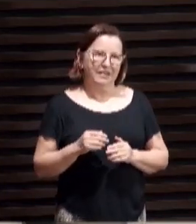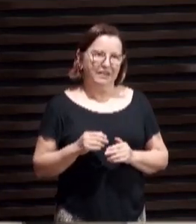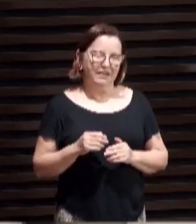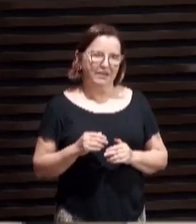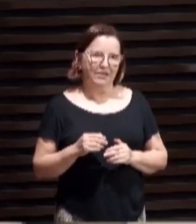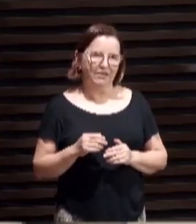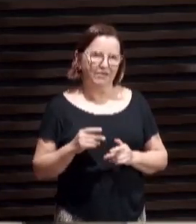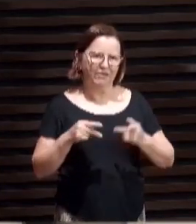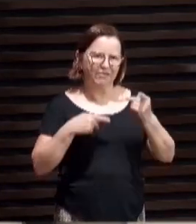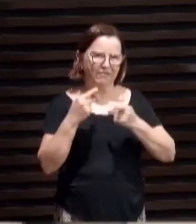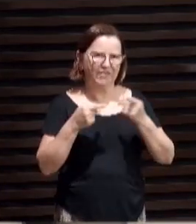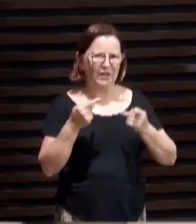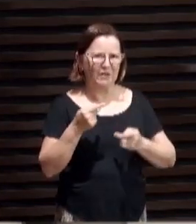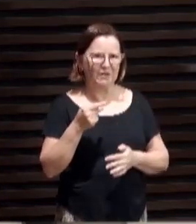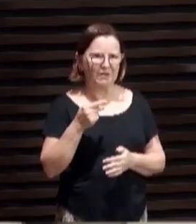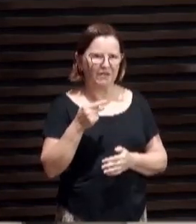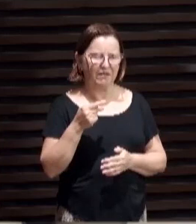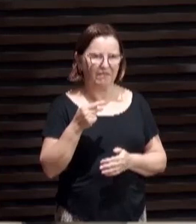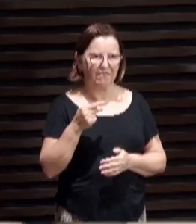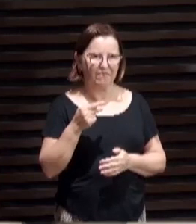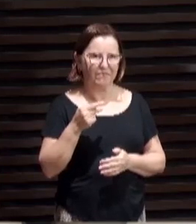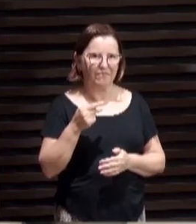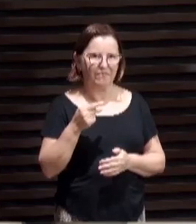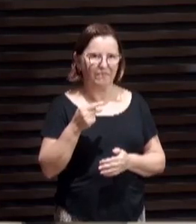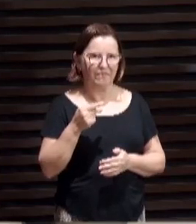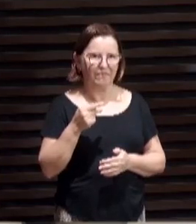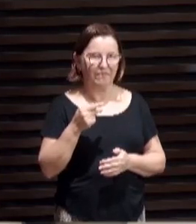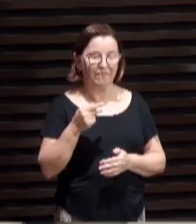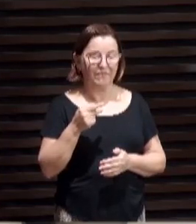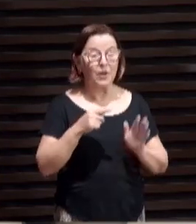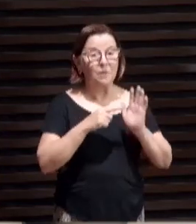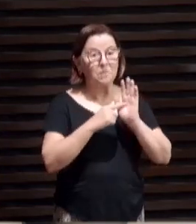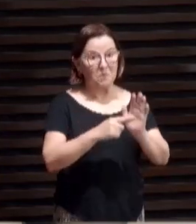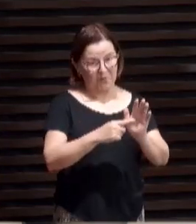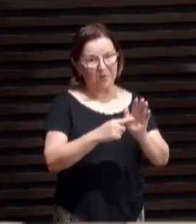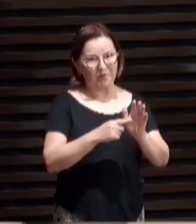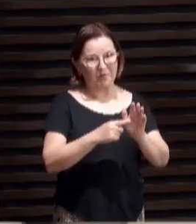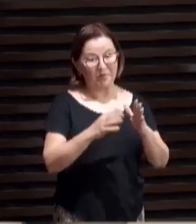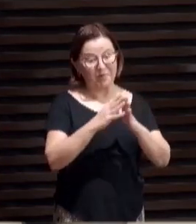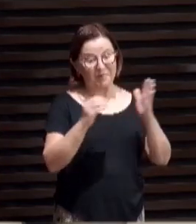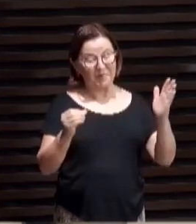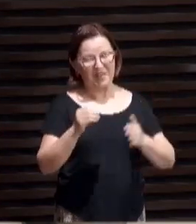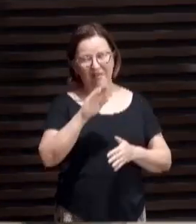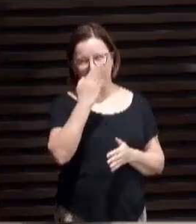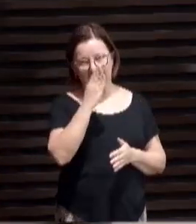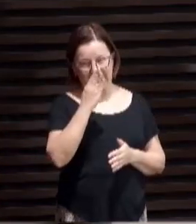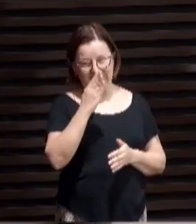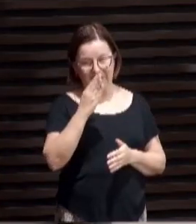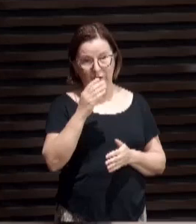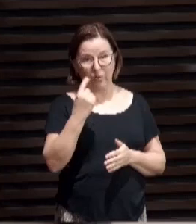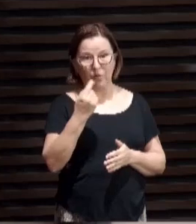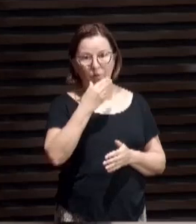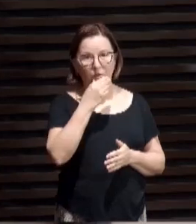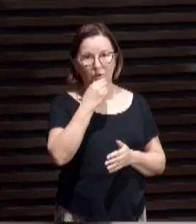um fariseu que foi orar e que orava dizendo,